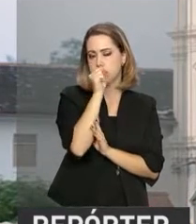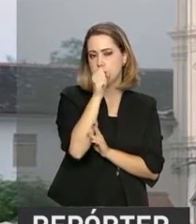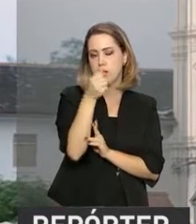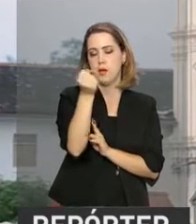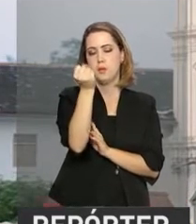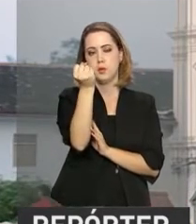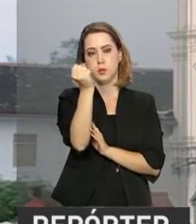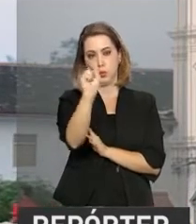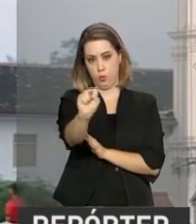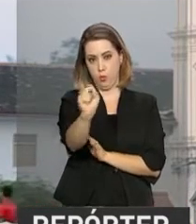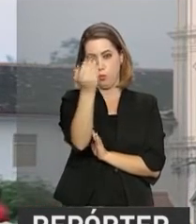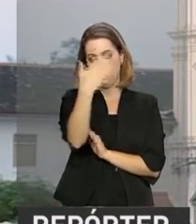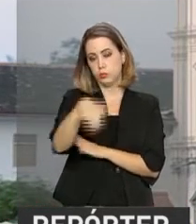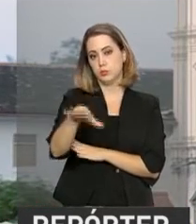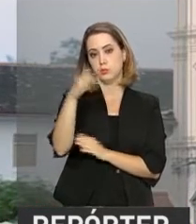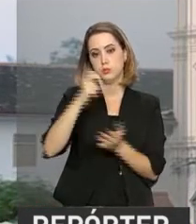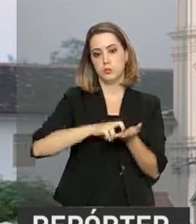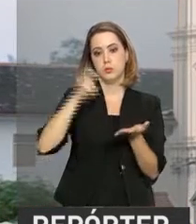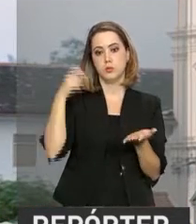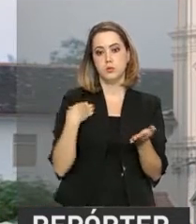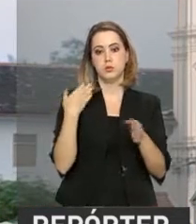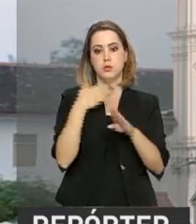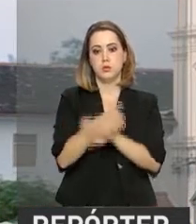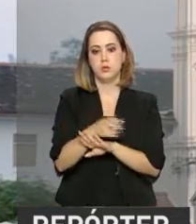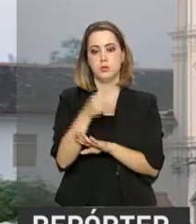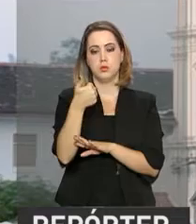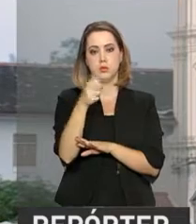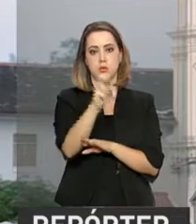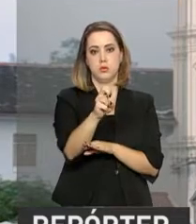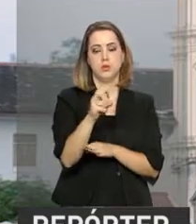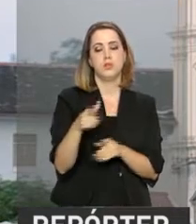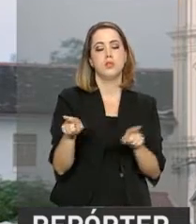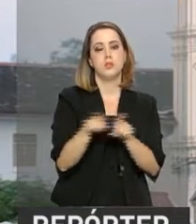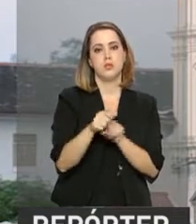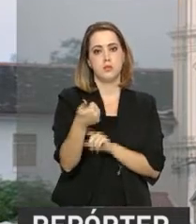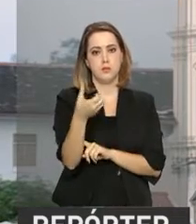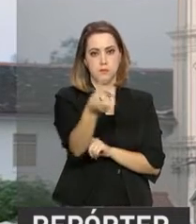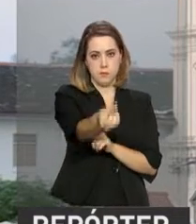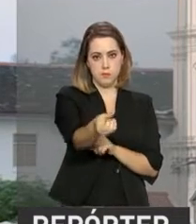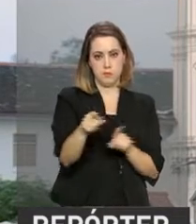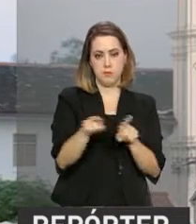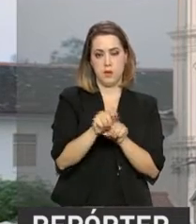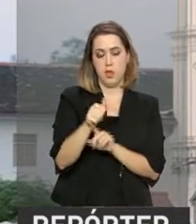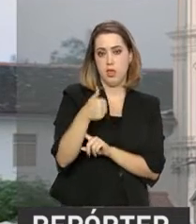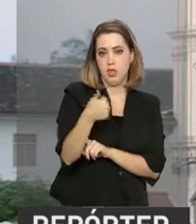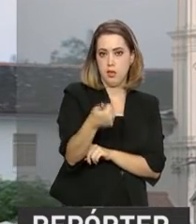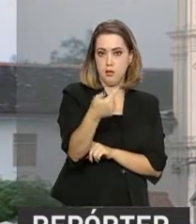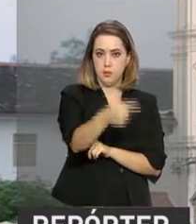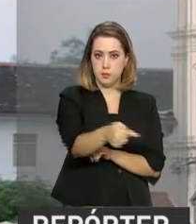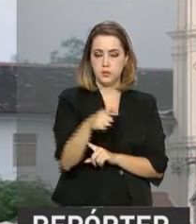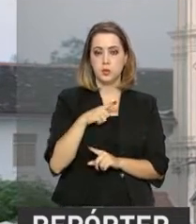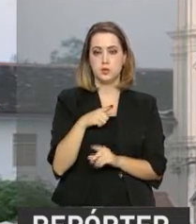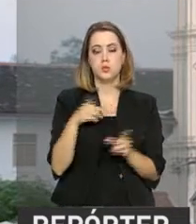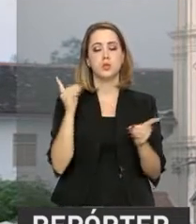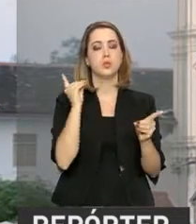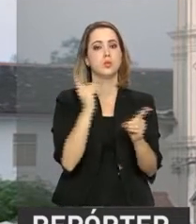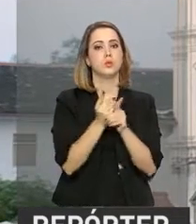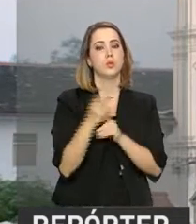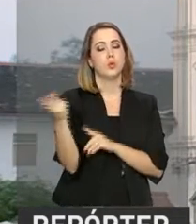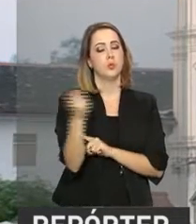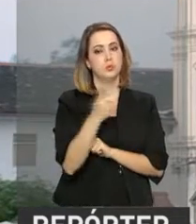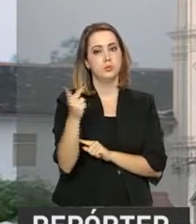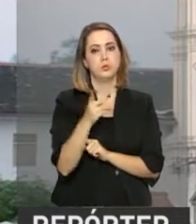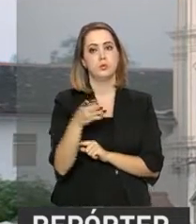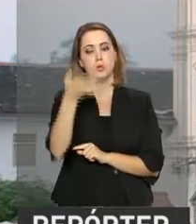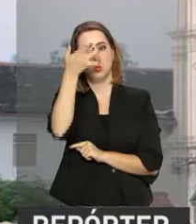8 e meia da manhã ele participa da cúpula dos dias 15 e 16 e no dia 17 ele participa de um encontro bilateral com a índia que